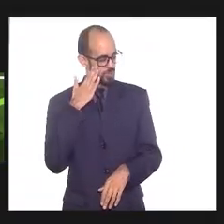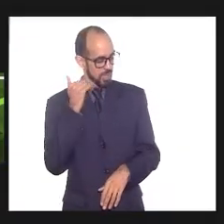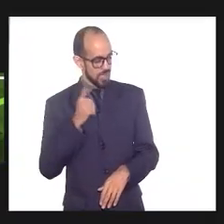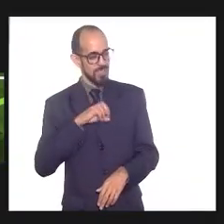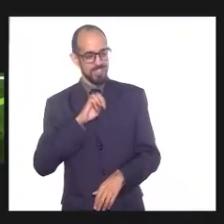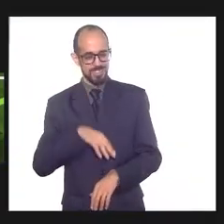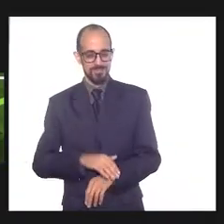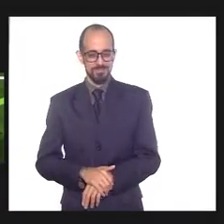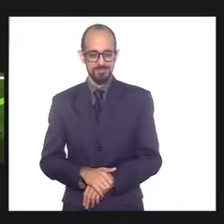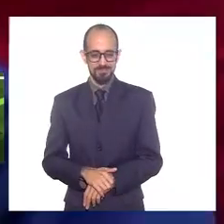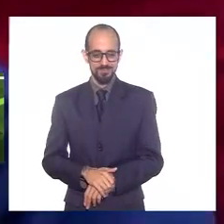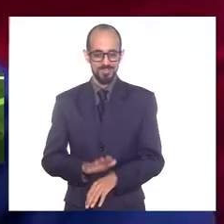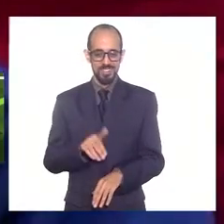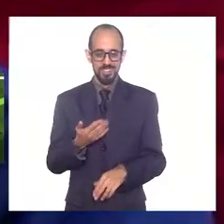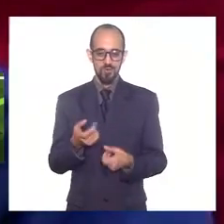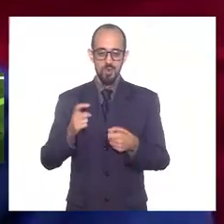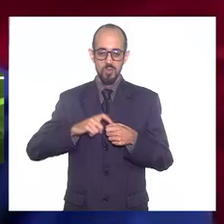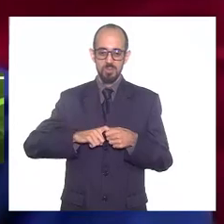vamos